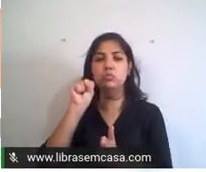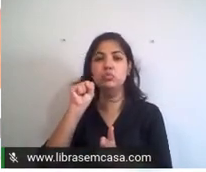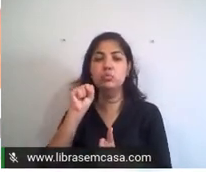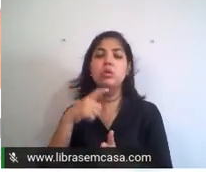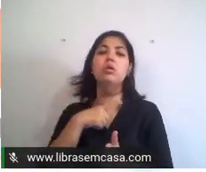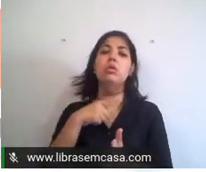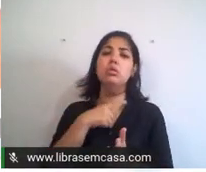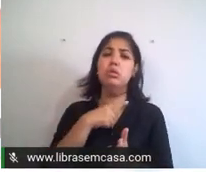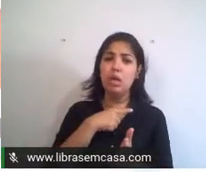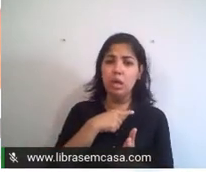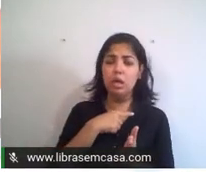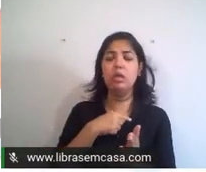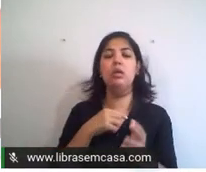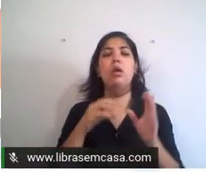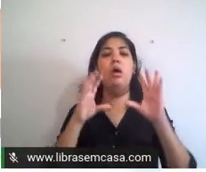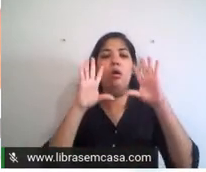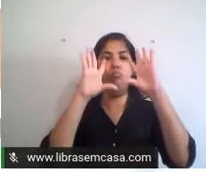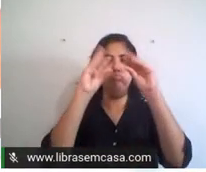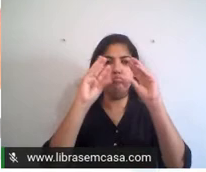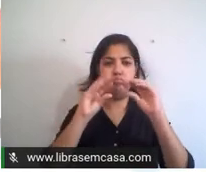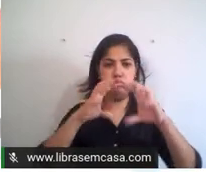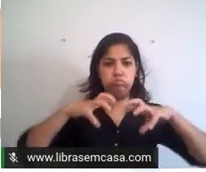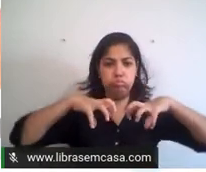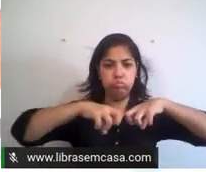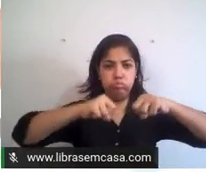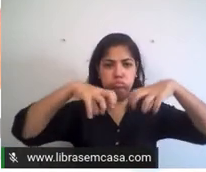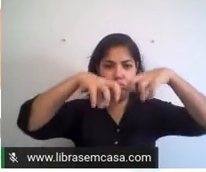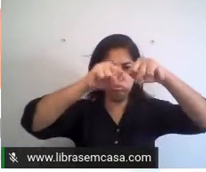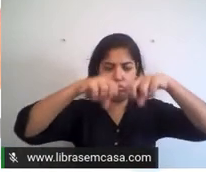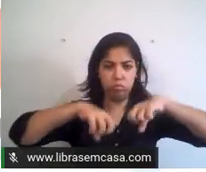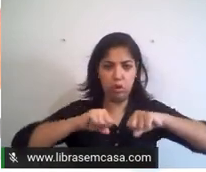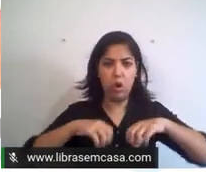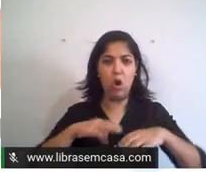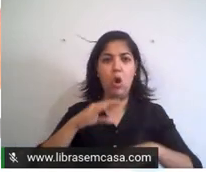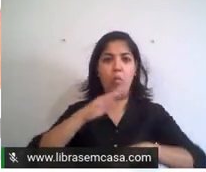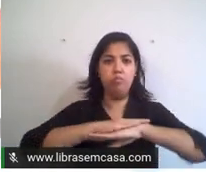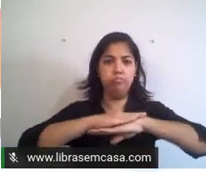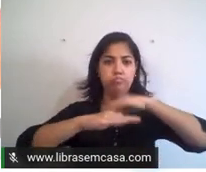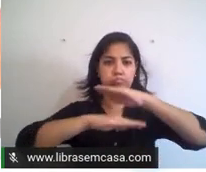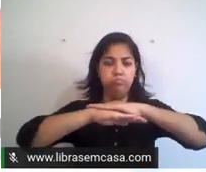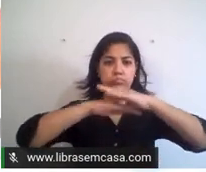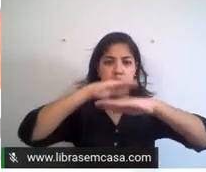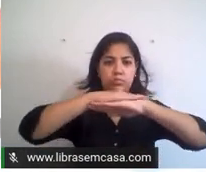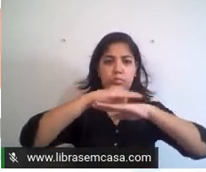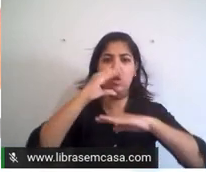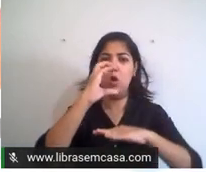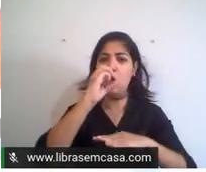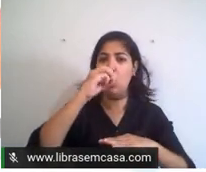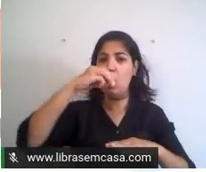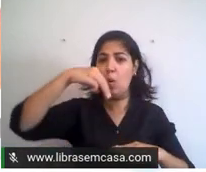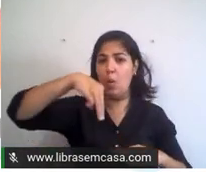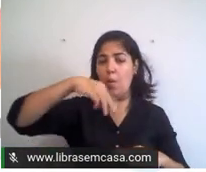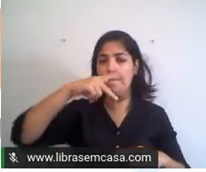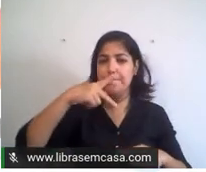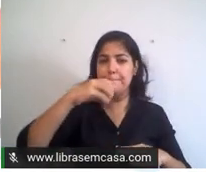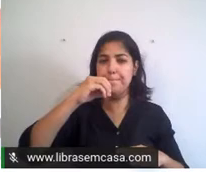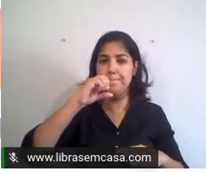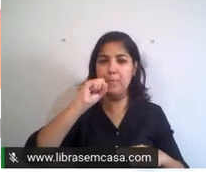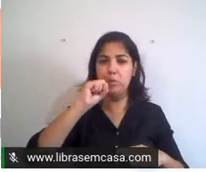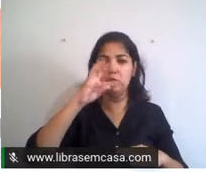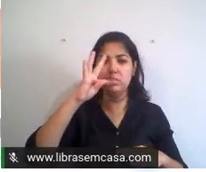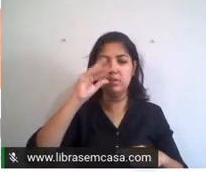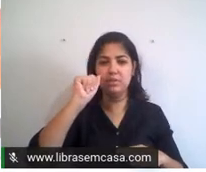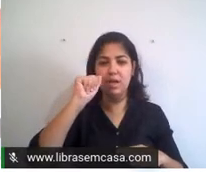de compostagem, por exemplo, domésticas, que hoje, pelo menos aqui em São Paulo, está se tornando cada vez